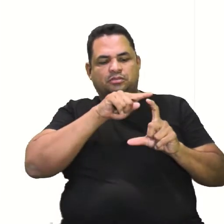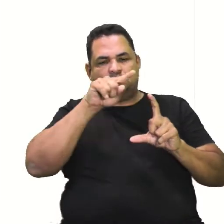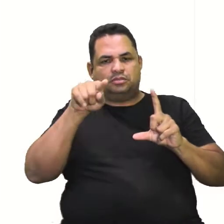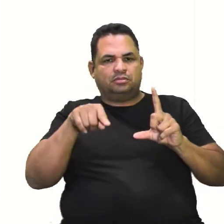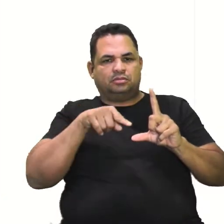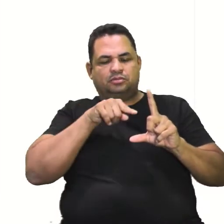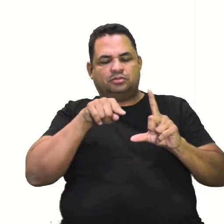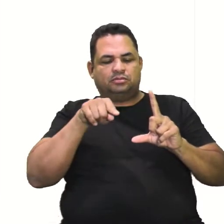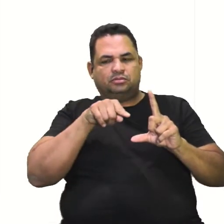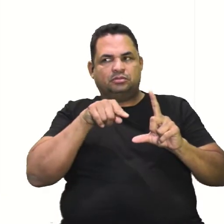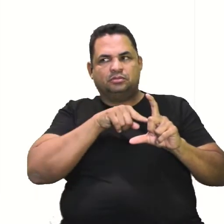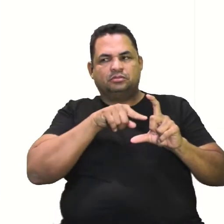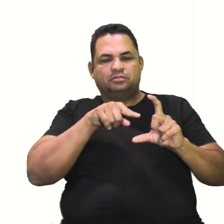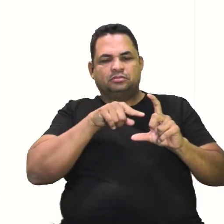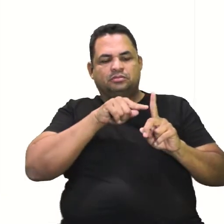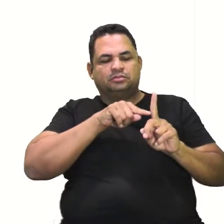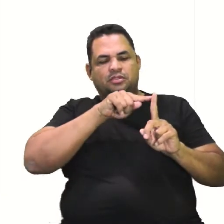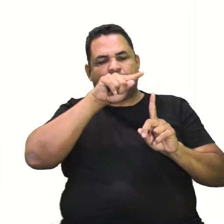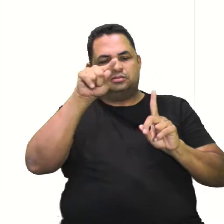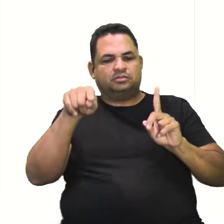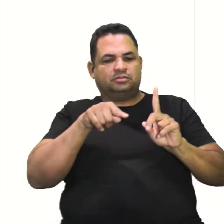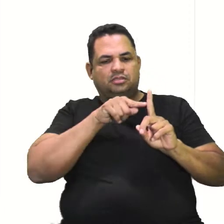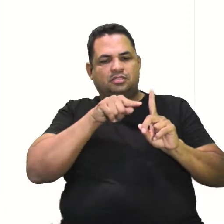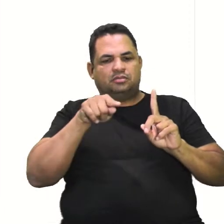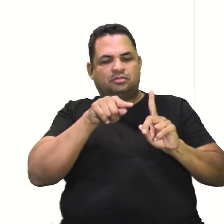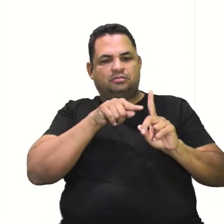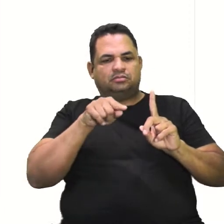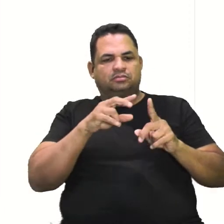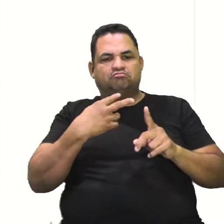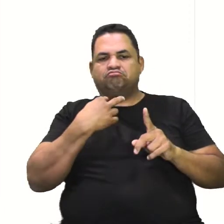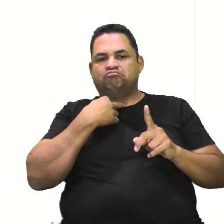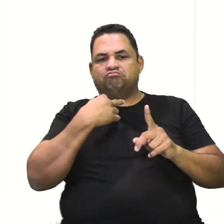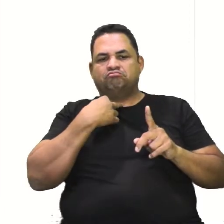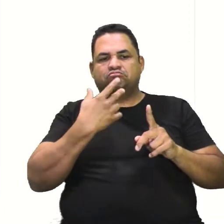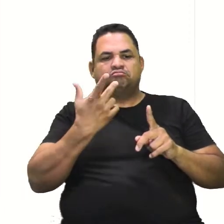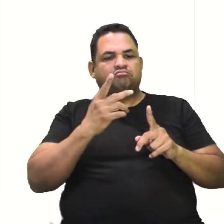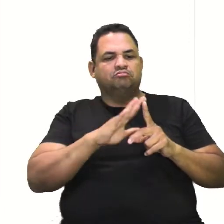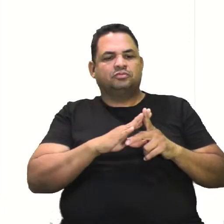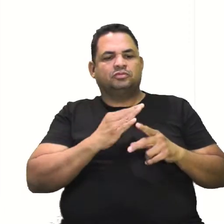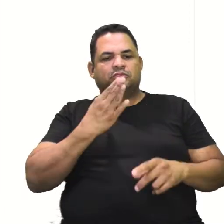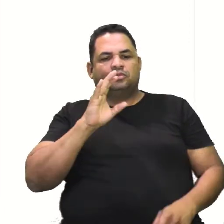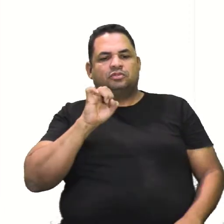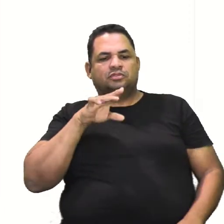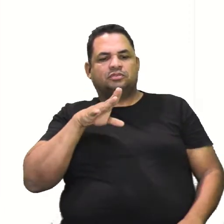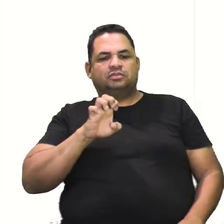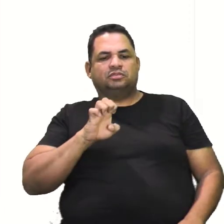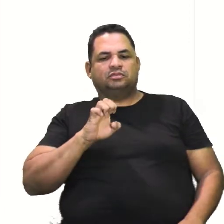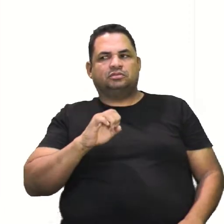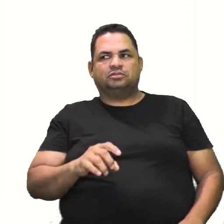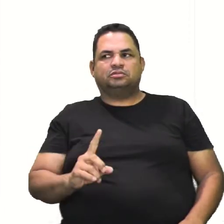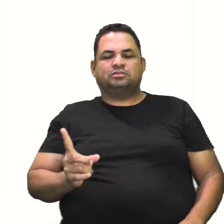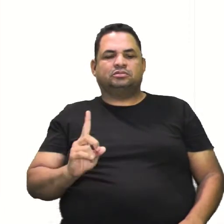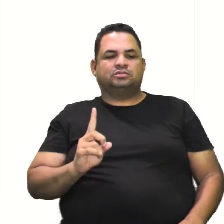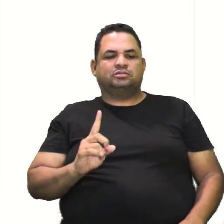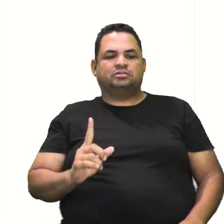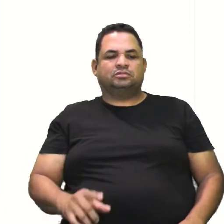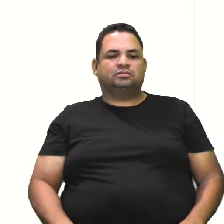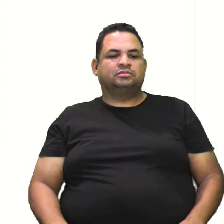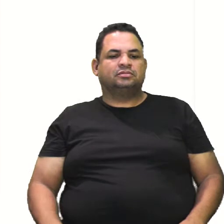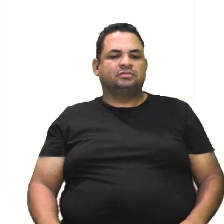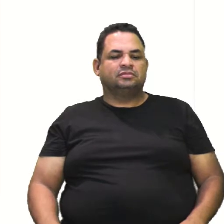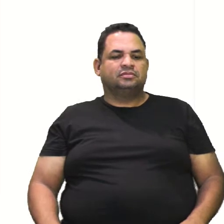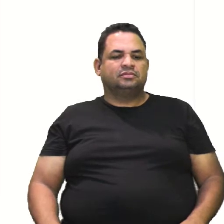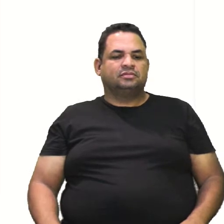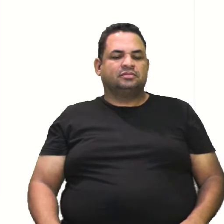se fosse no raio... Ela ia ser secante. Ela ia ser lá dentro. Ah, então não pode ser coincidente ao raio? Não. É porque o raio